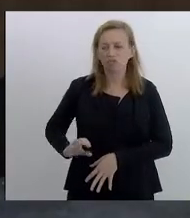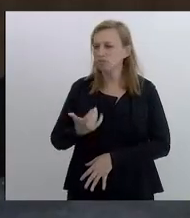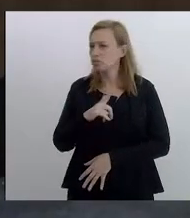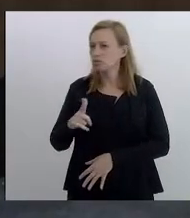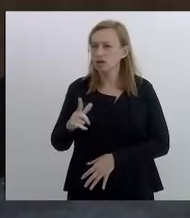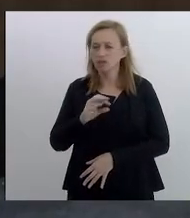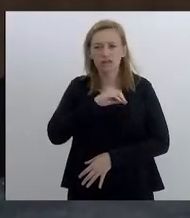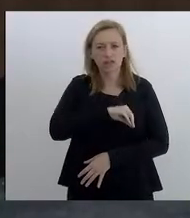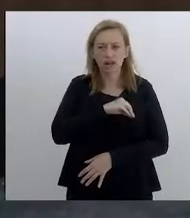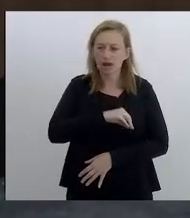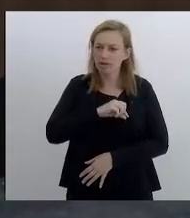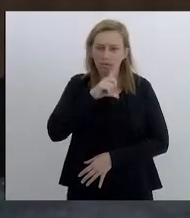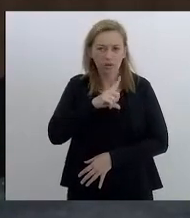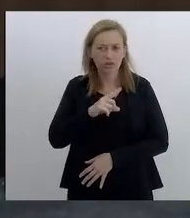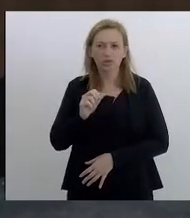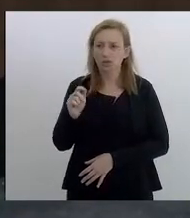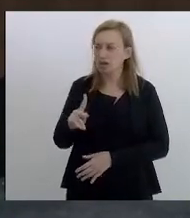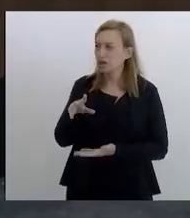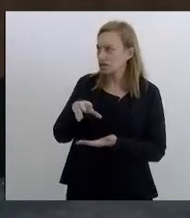esse registro aqui, tá, presidente?